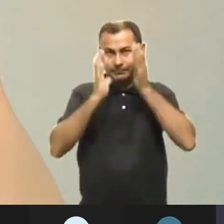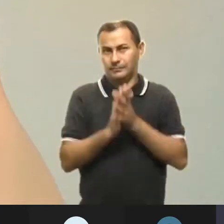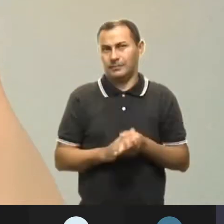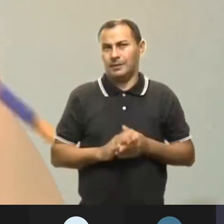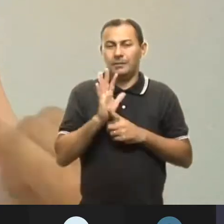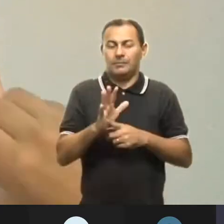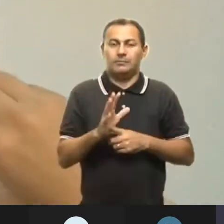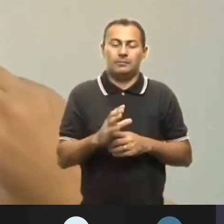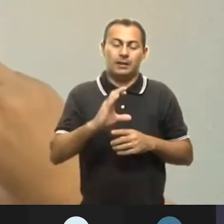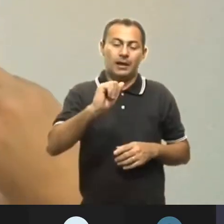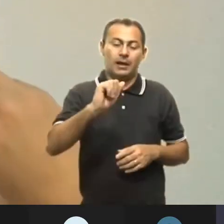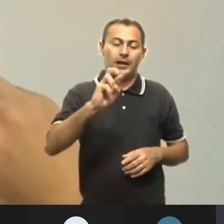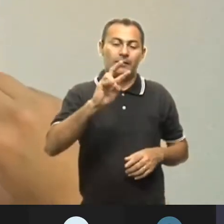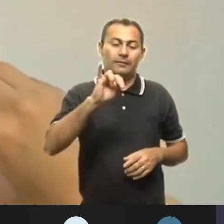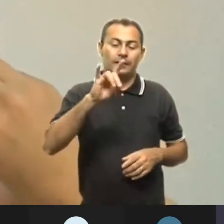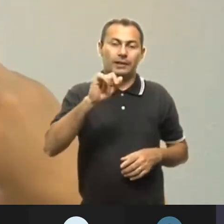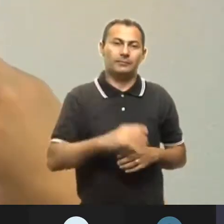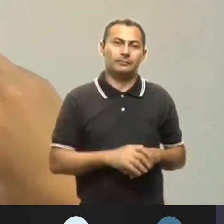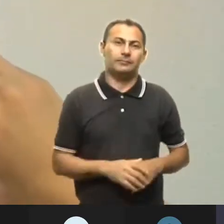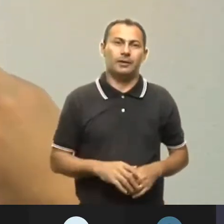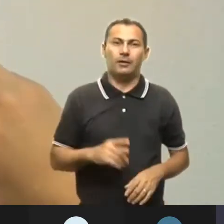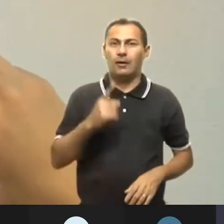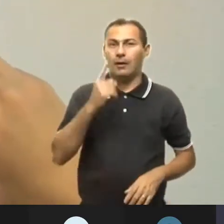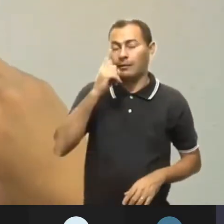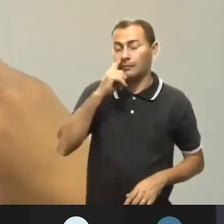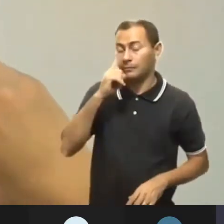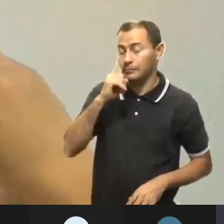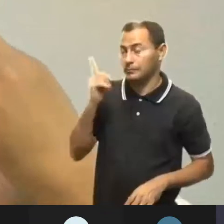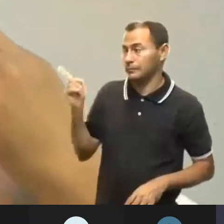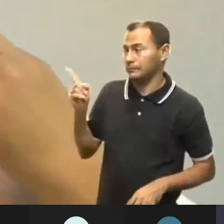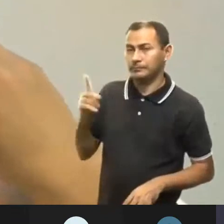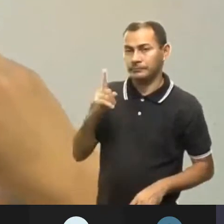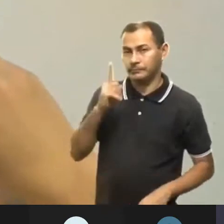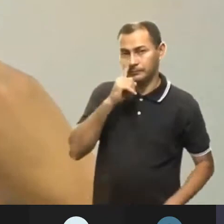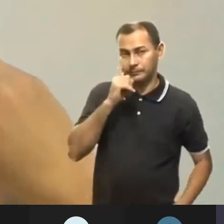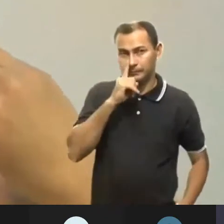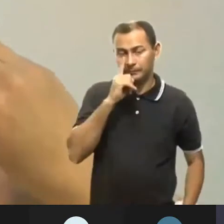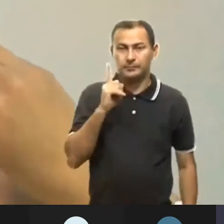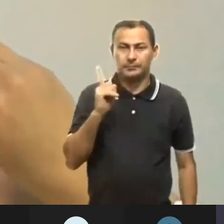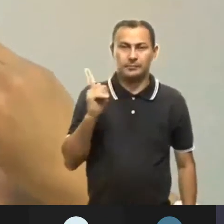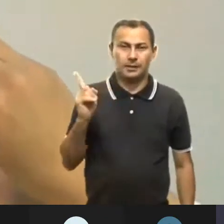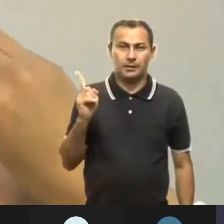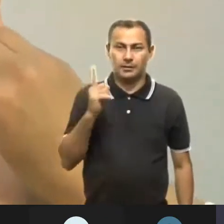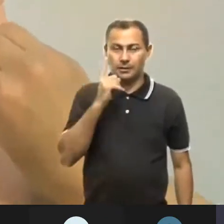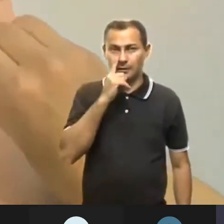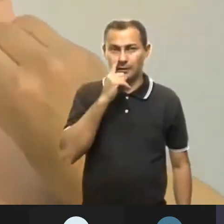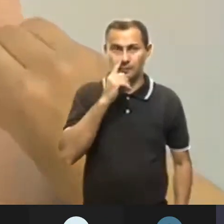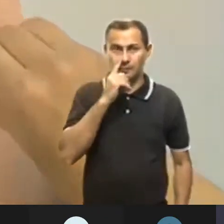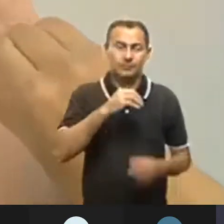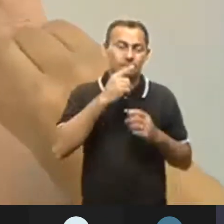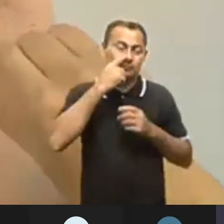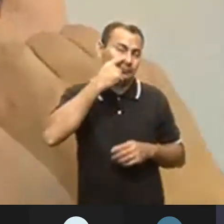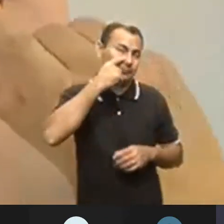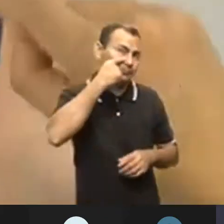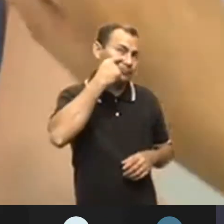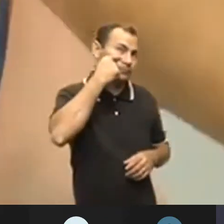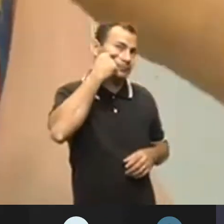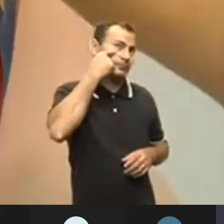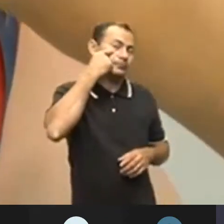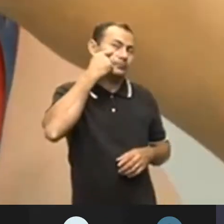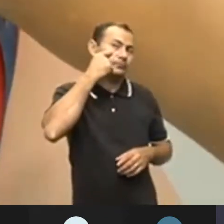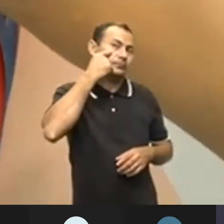aí, né, a cavidade nasal. Então, aqui eu tenho a região de nariz, né, ali a narina e a região externa do nariz,